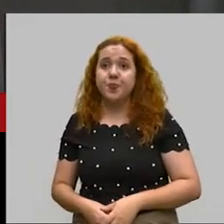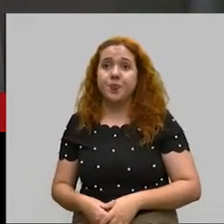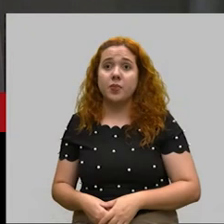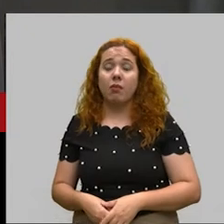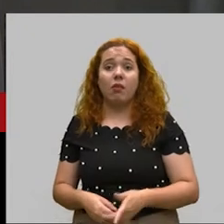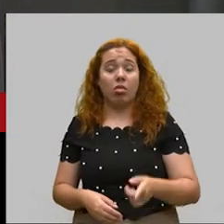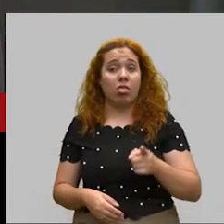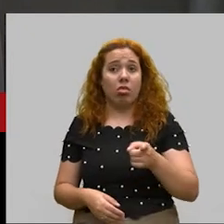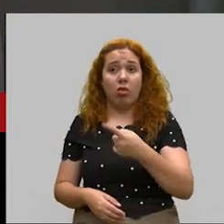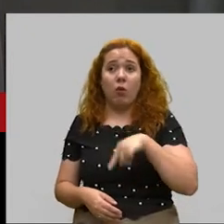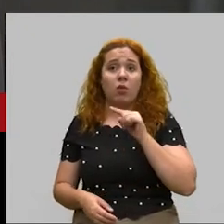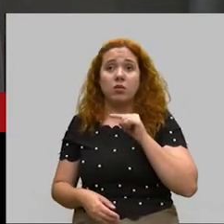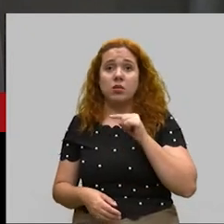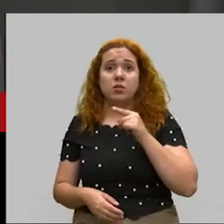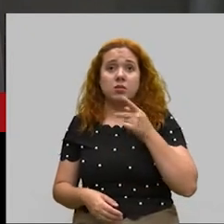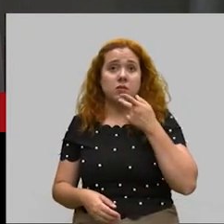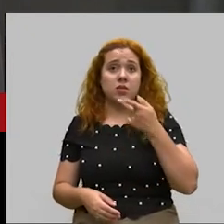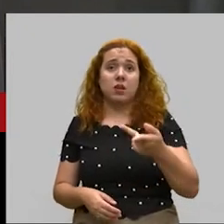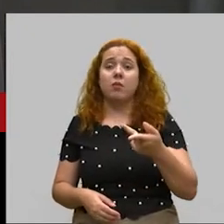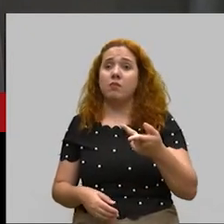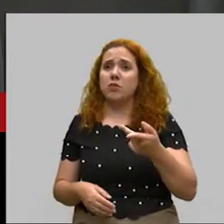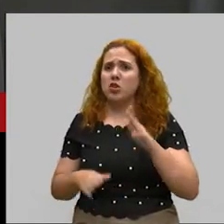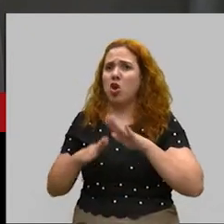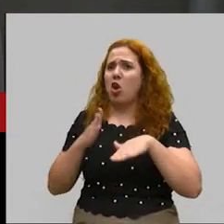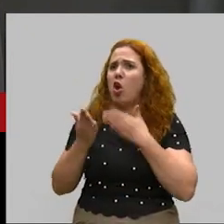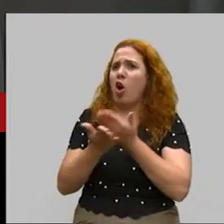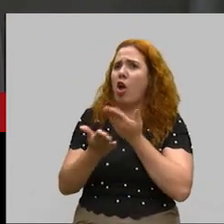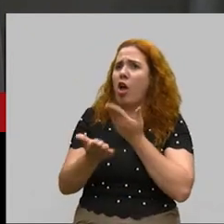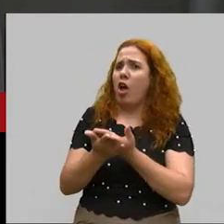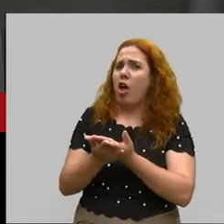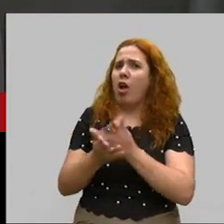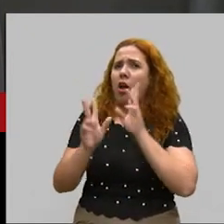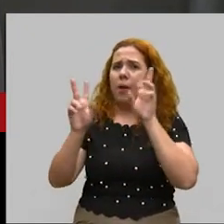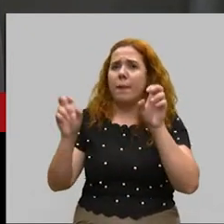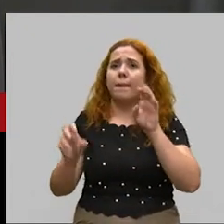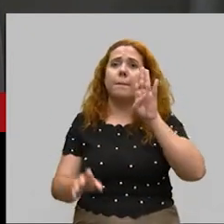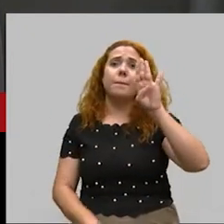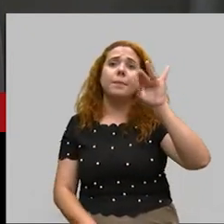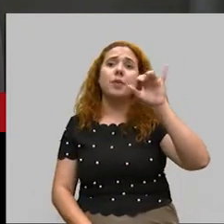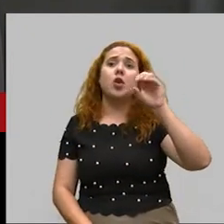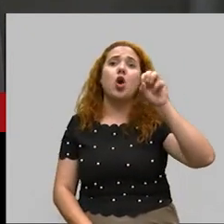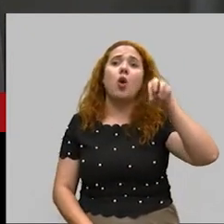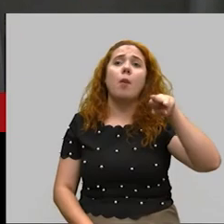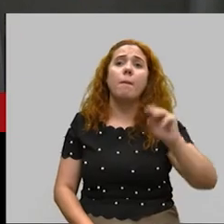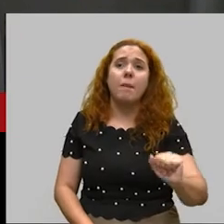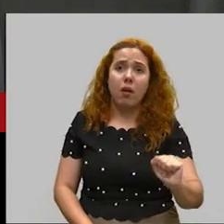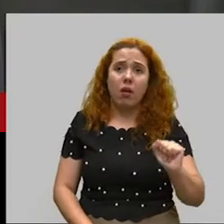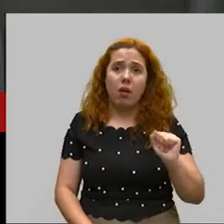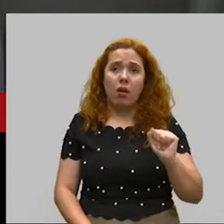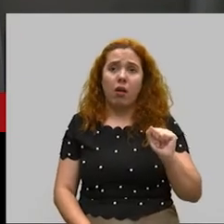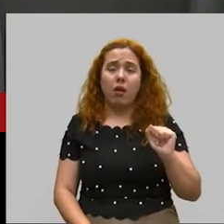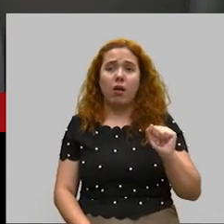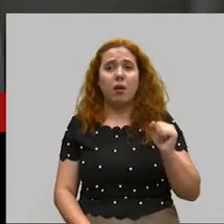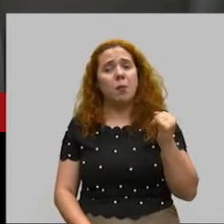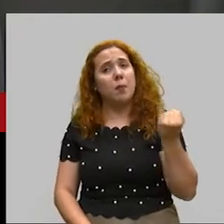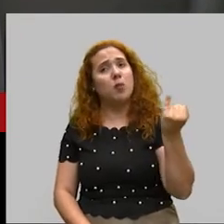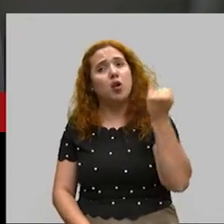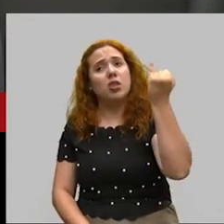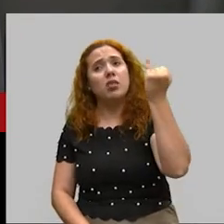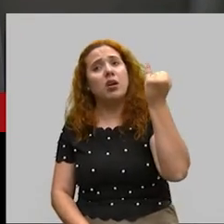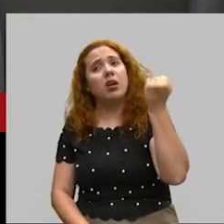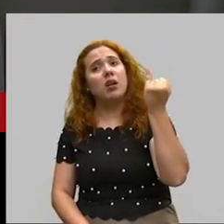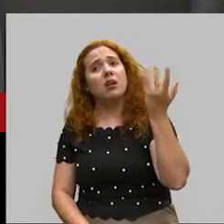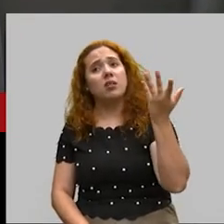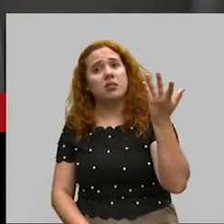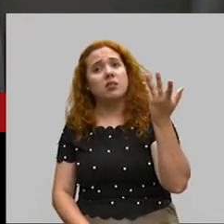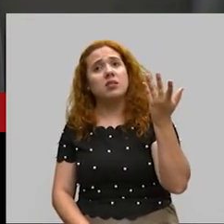conseguimos falar de de escola do campo sem falar do bioma por isso é muito importante o sistema